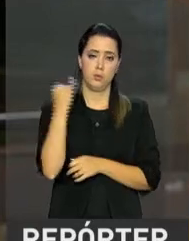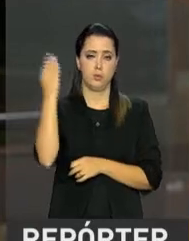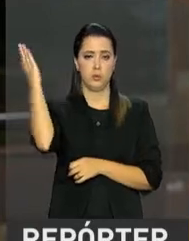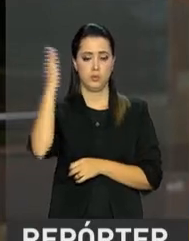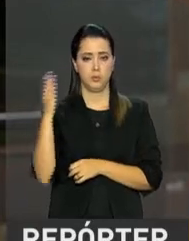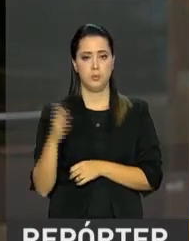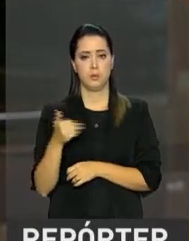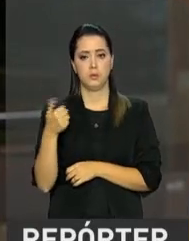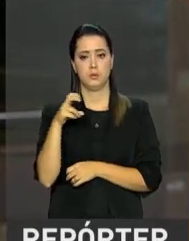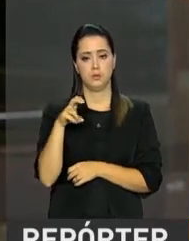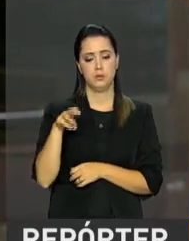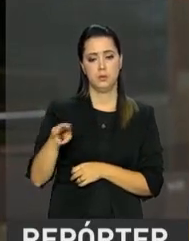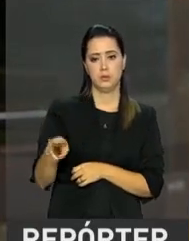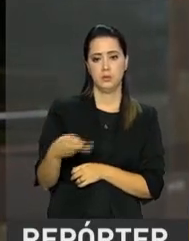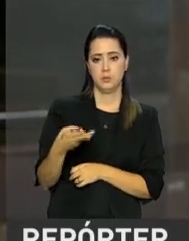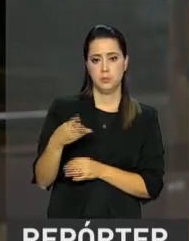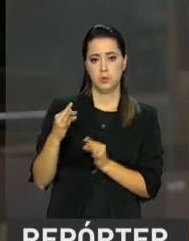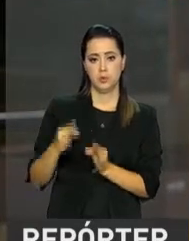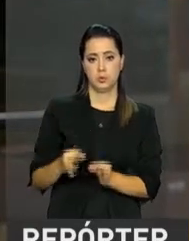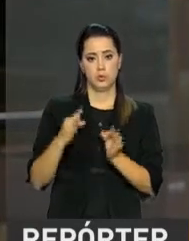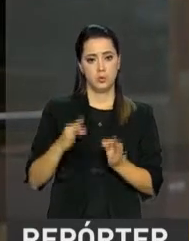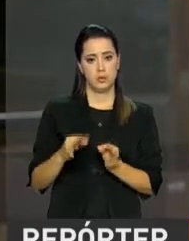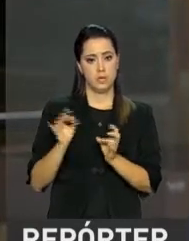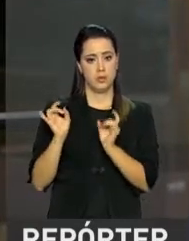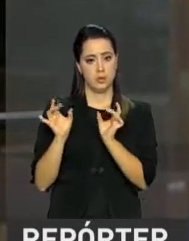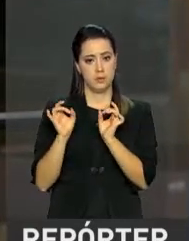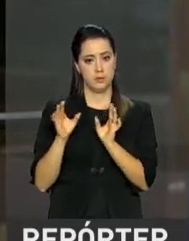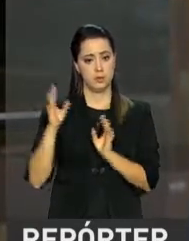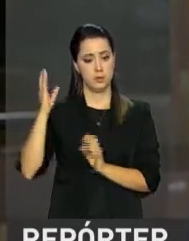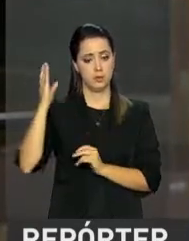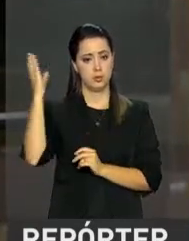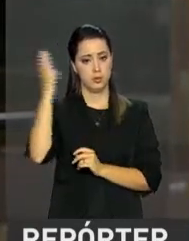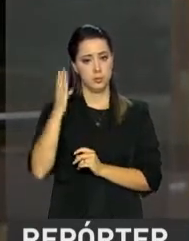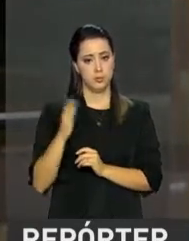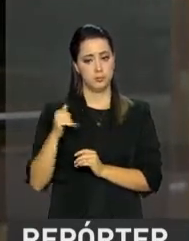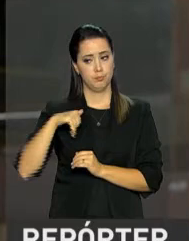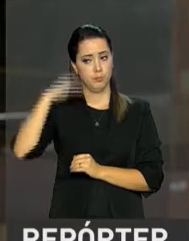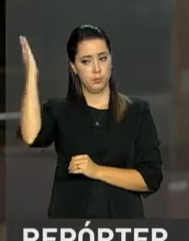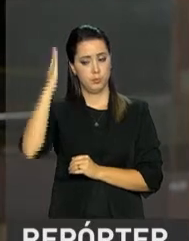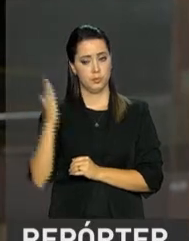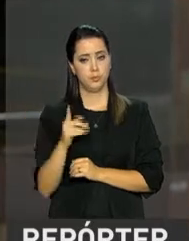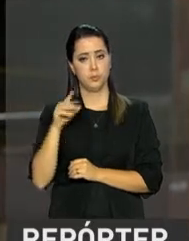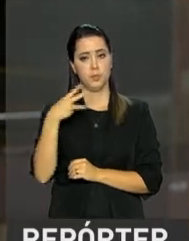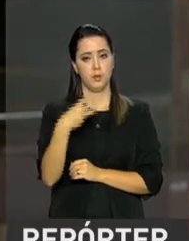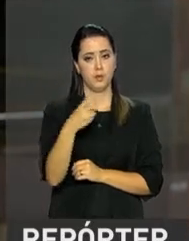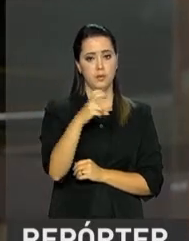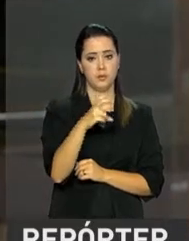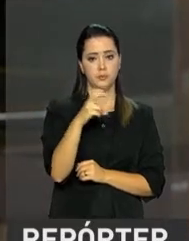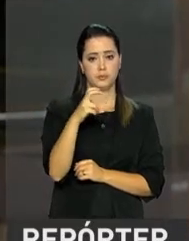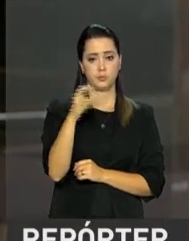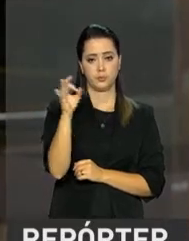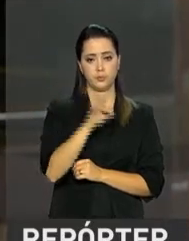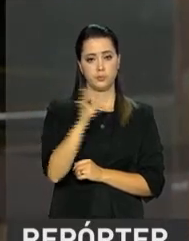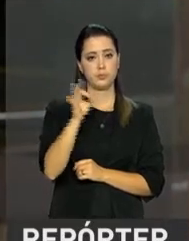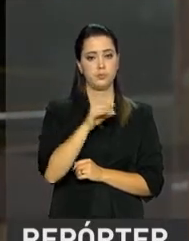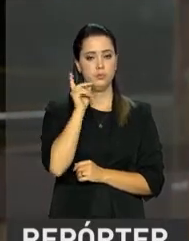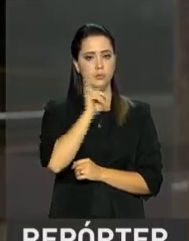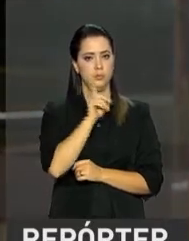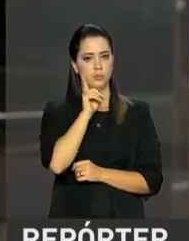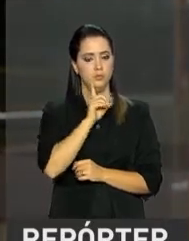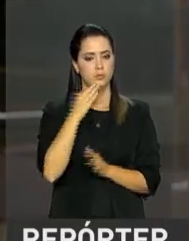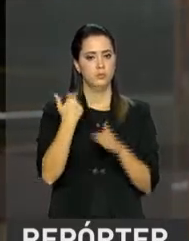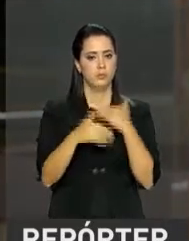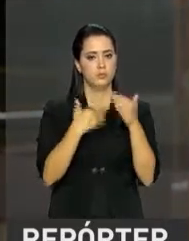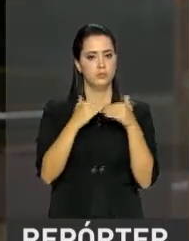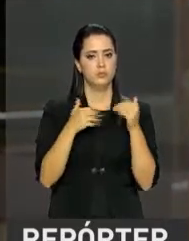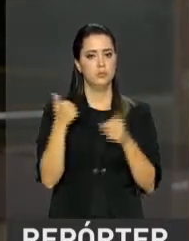milhões de toneladas de aço exportadas pelo país no ano passado, 35% foram para o mercado norte-americano, o que gerou